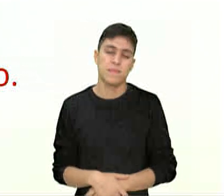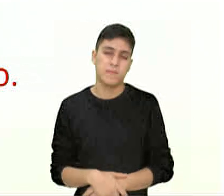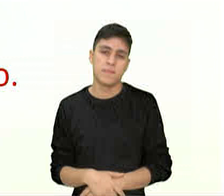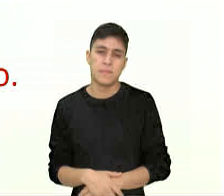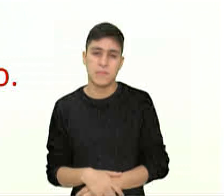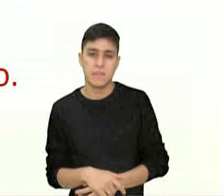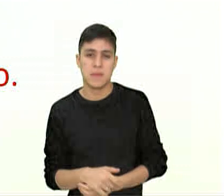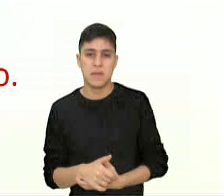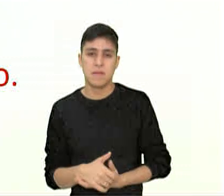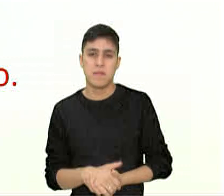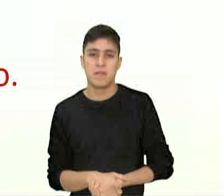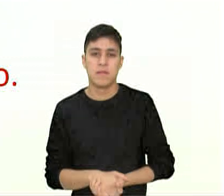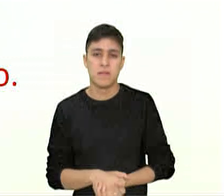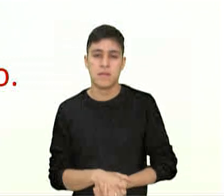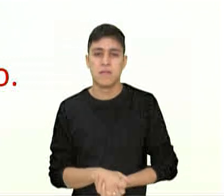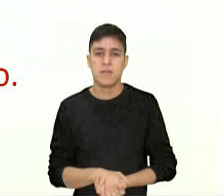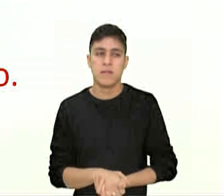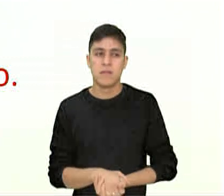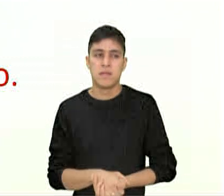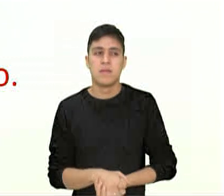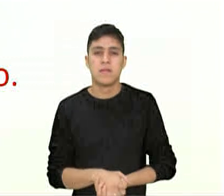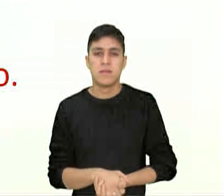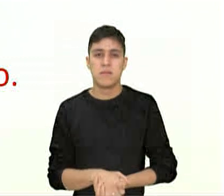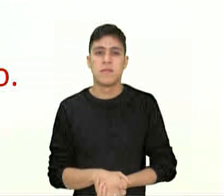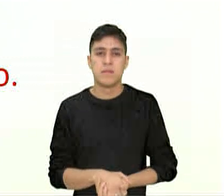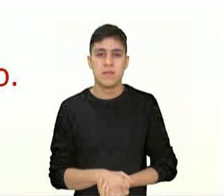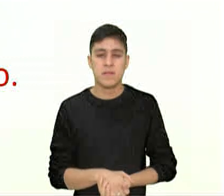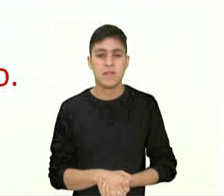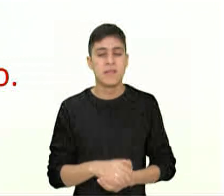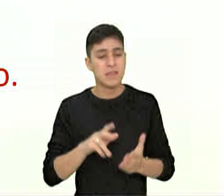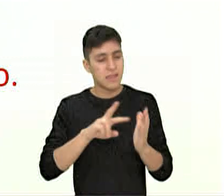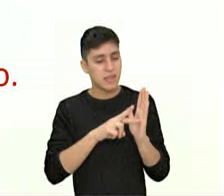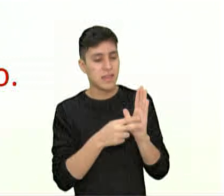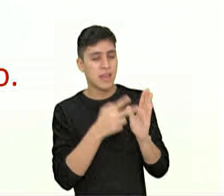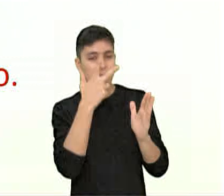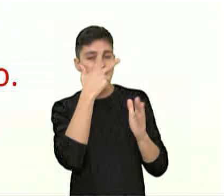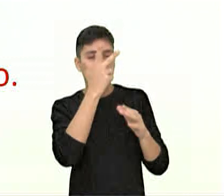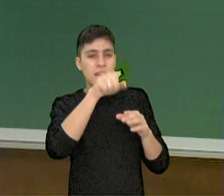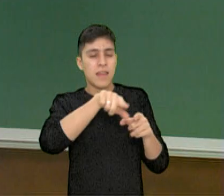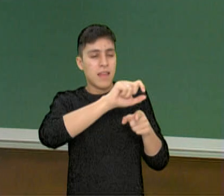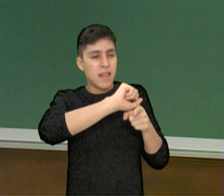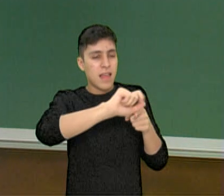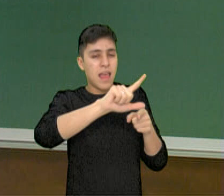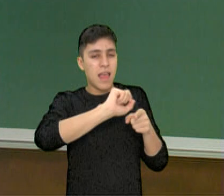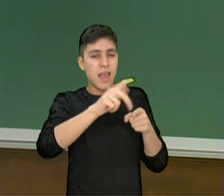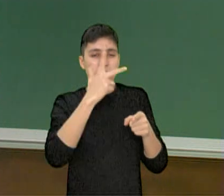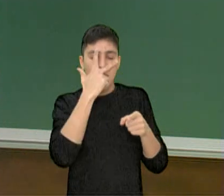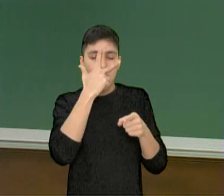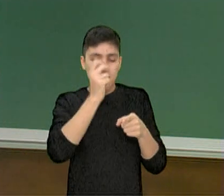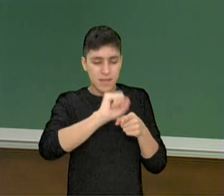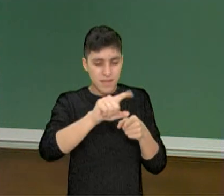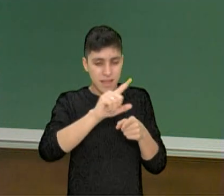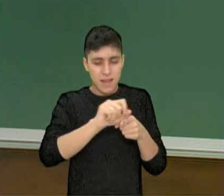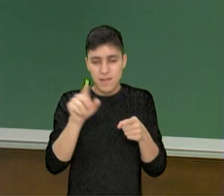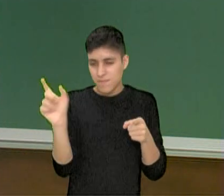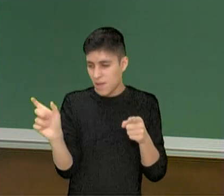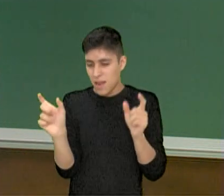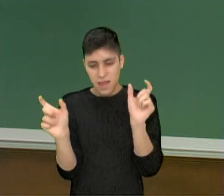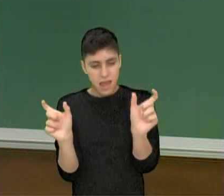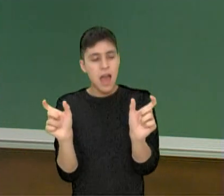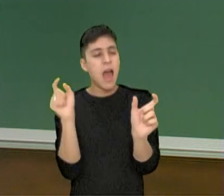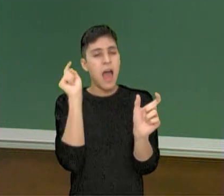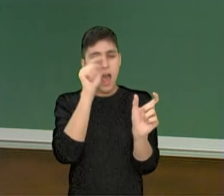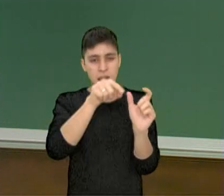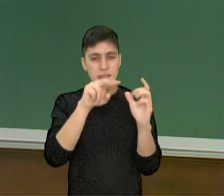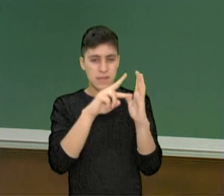planeta, parece estar alquilado. Alugado, gente. Então, alquilar significa alugar. Então, quando